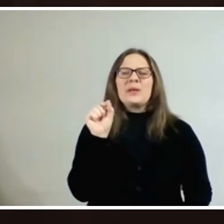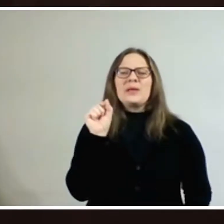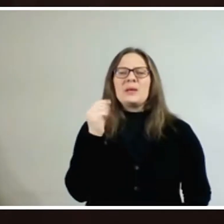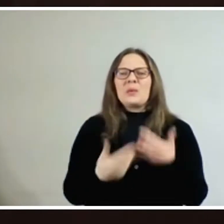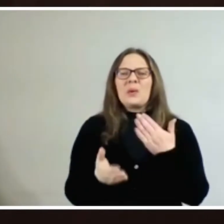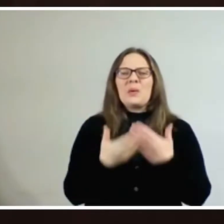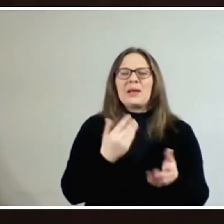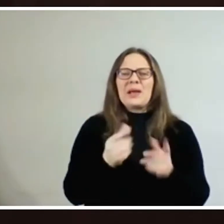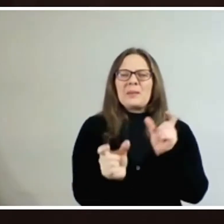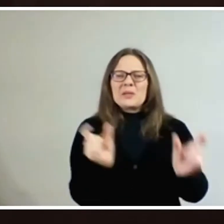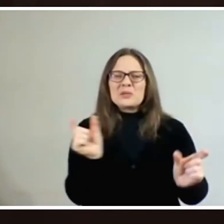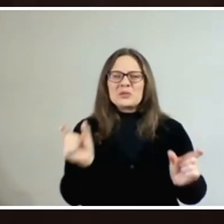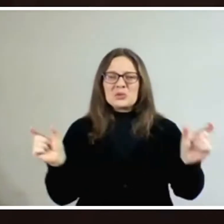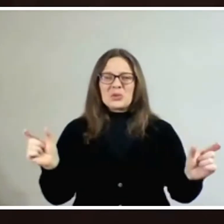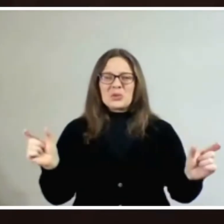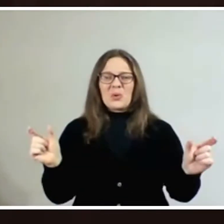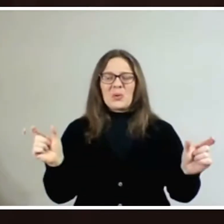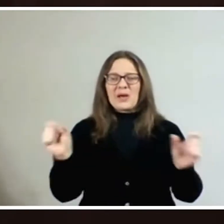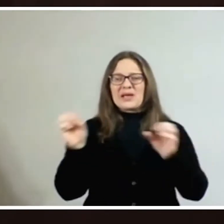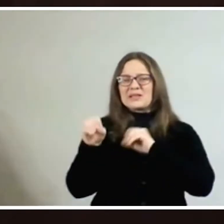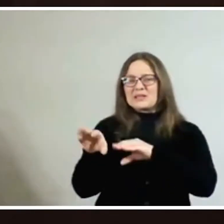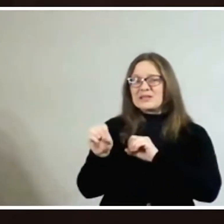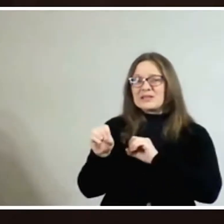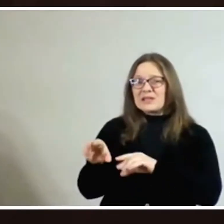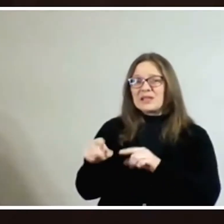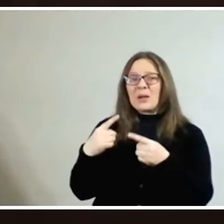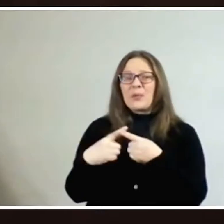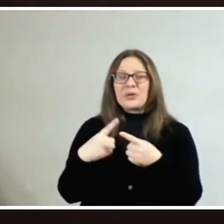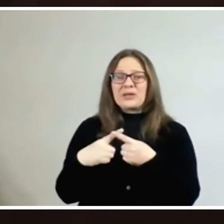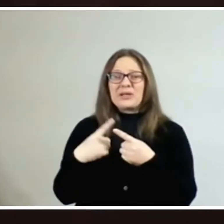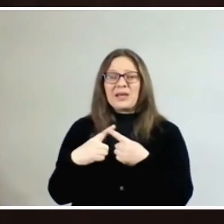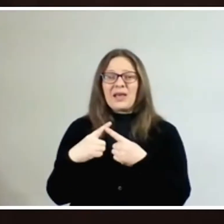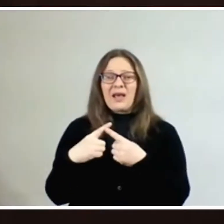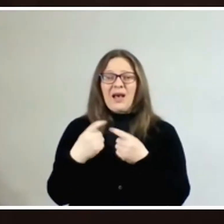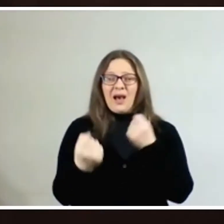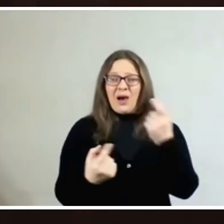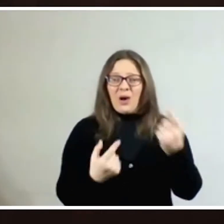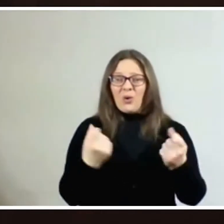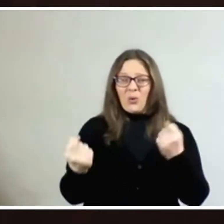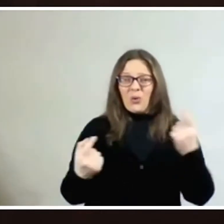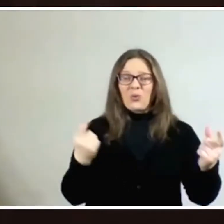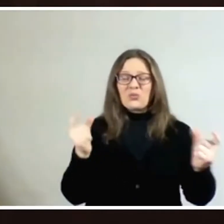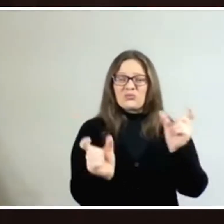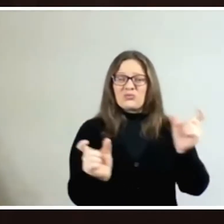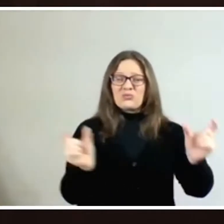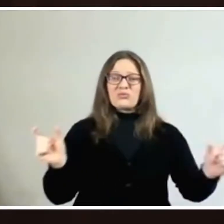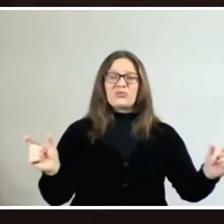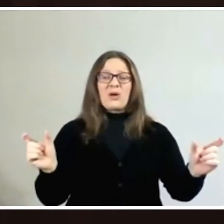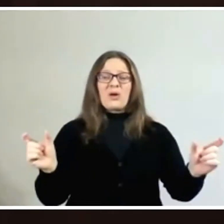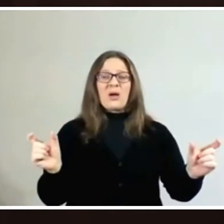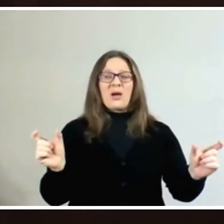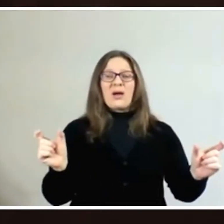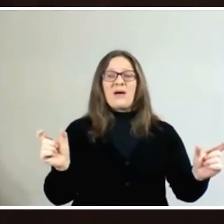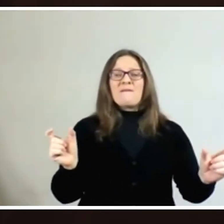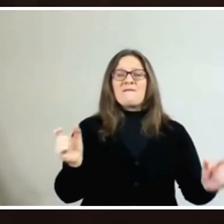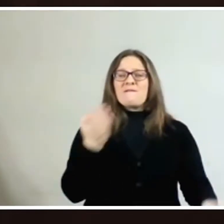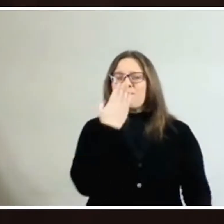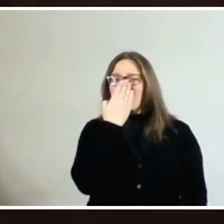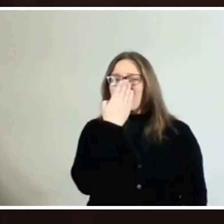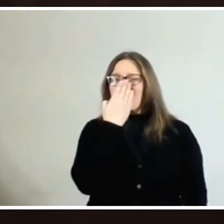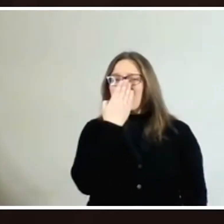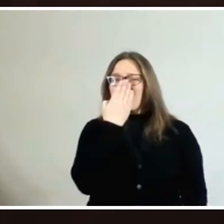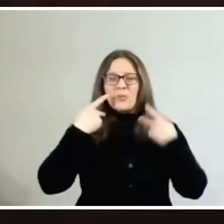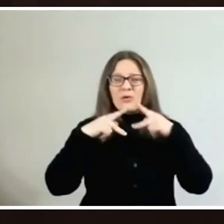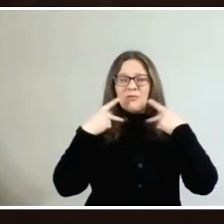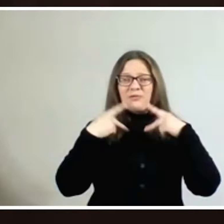de Deus. Porque muitos falsos profetas têm saído pelo mundo fora. Nisto conheceis o